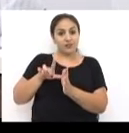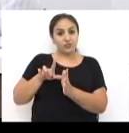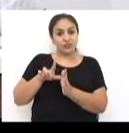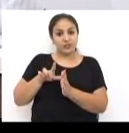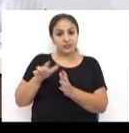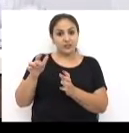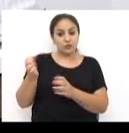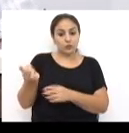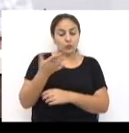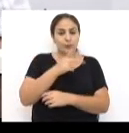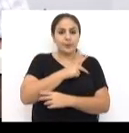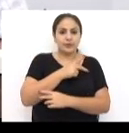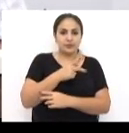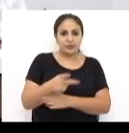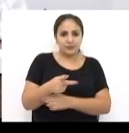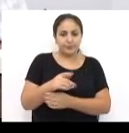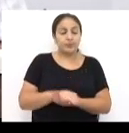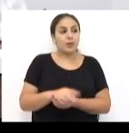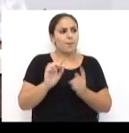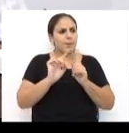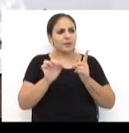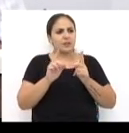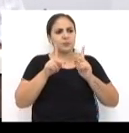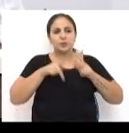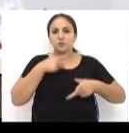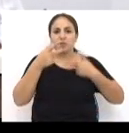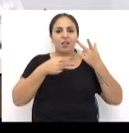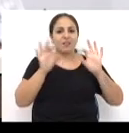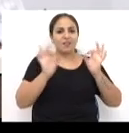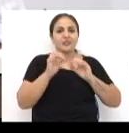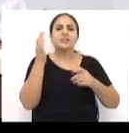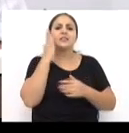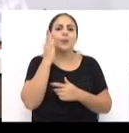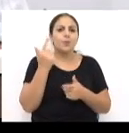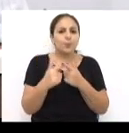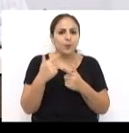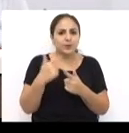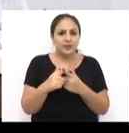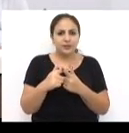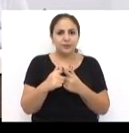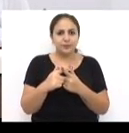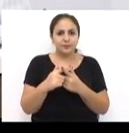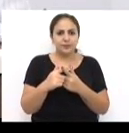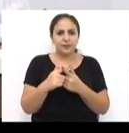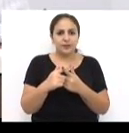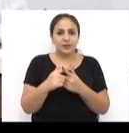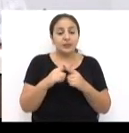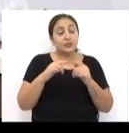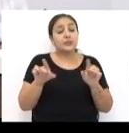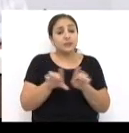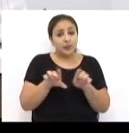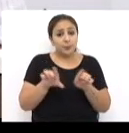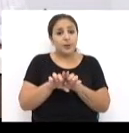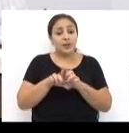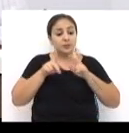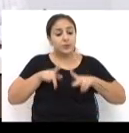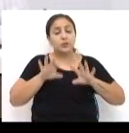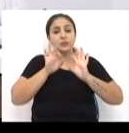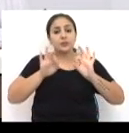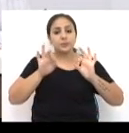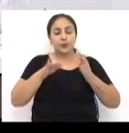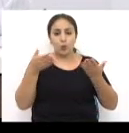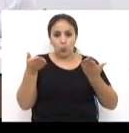assumir. Só que ninguém gritou. Sabe por quê? Porque quem foi penalizado também foram as pessoas